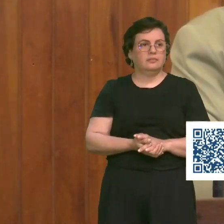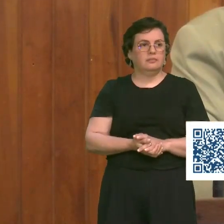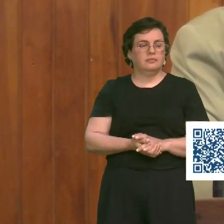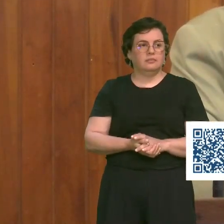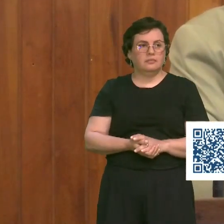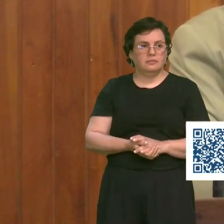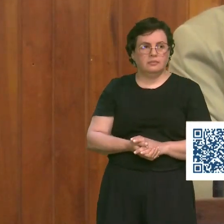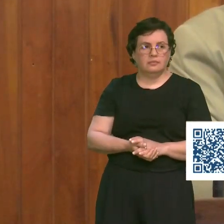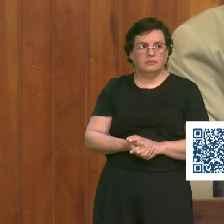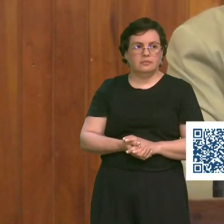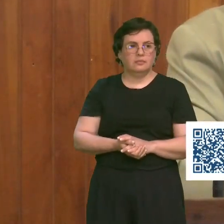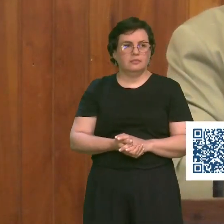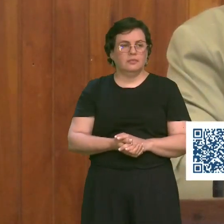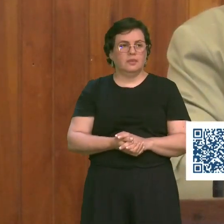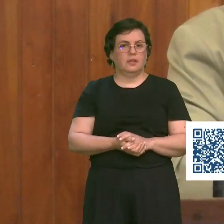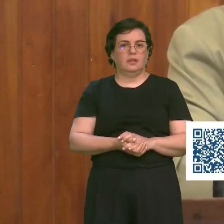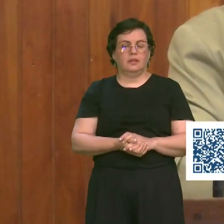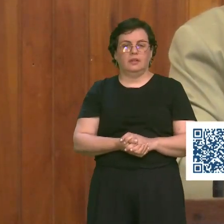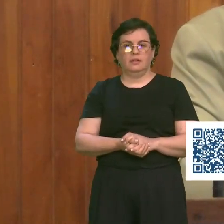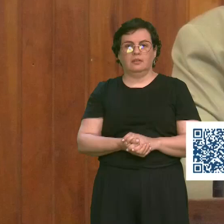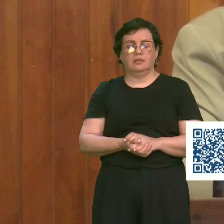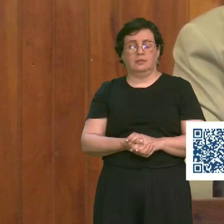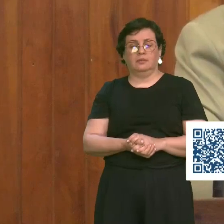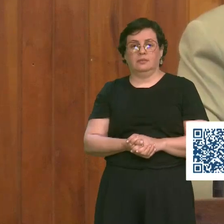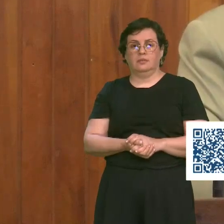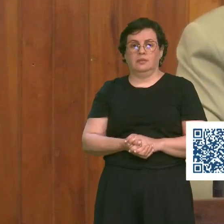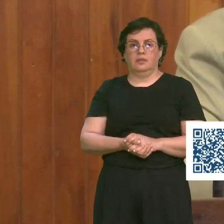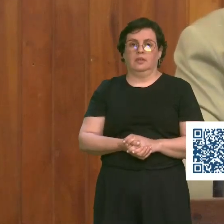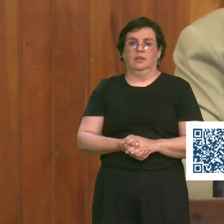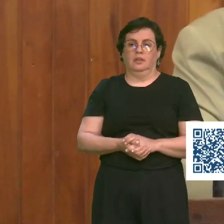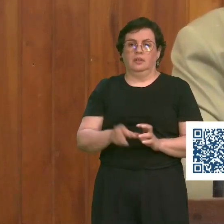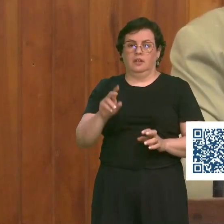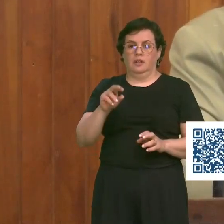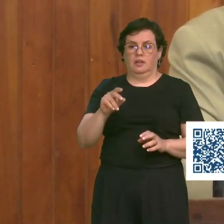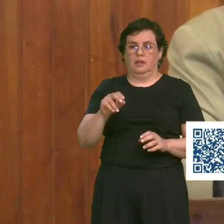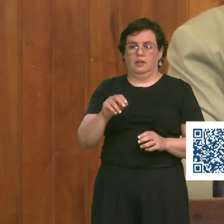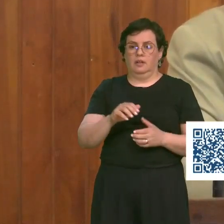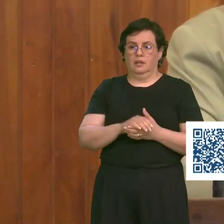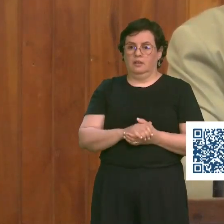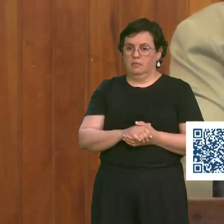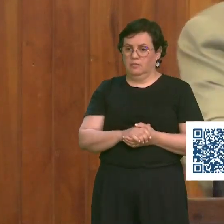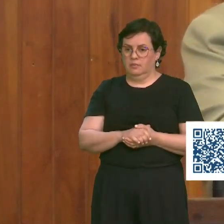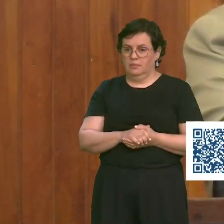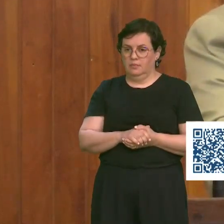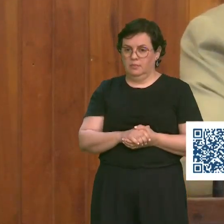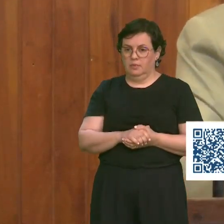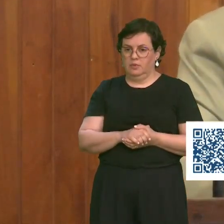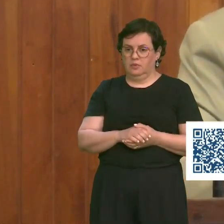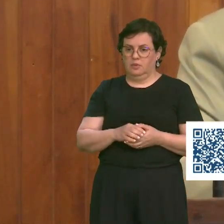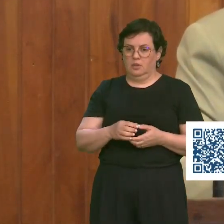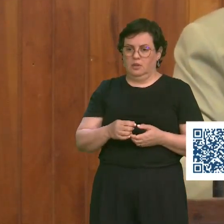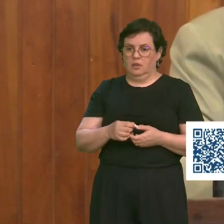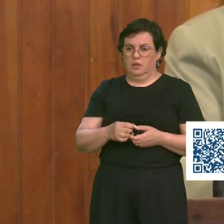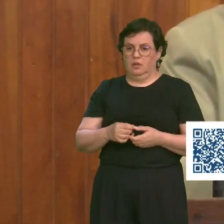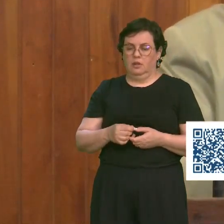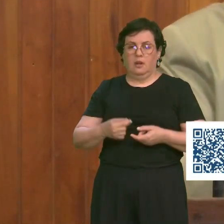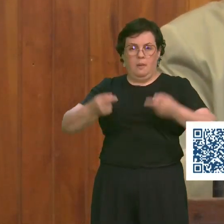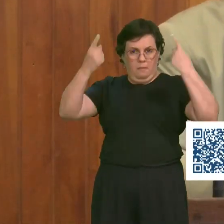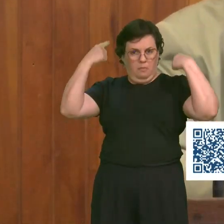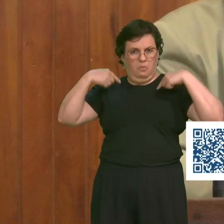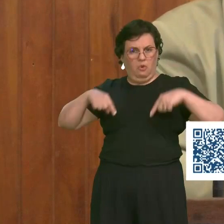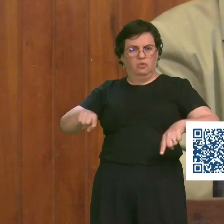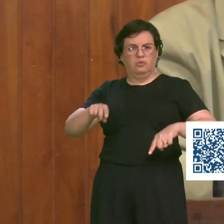postura de e modos operando de quadrilha dor fefi